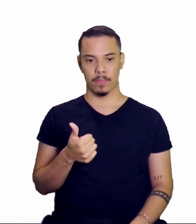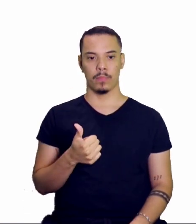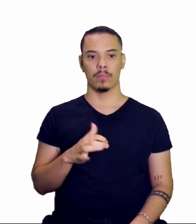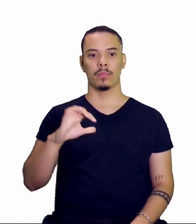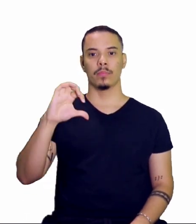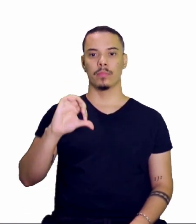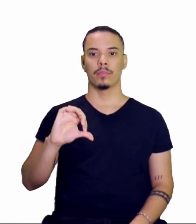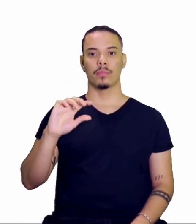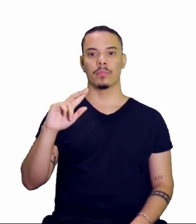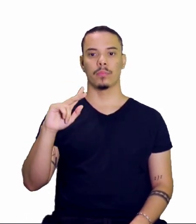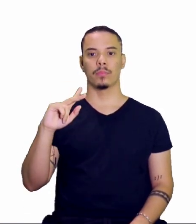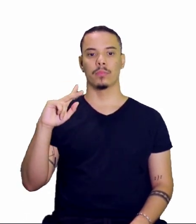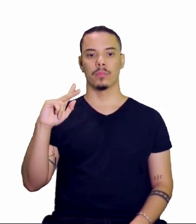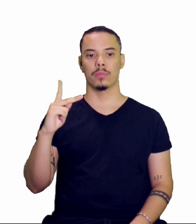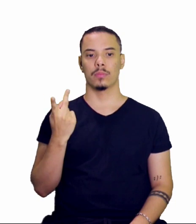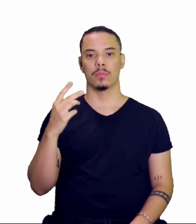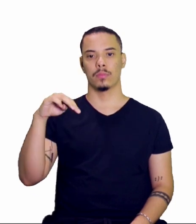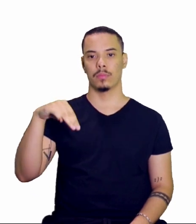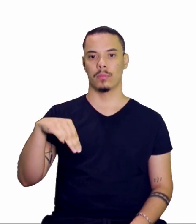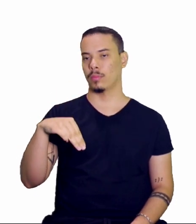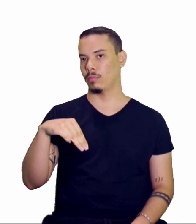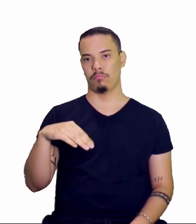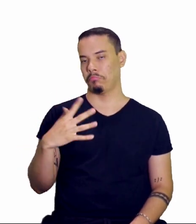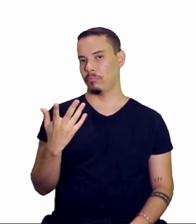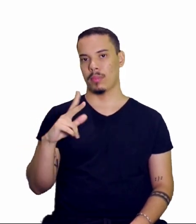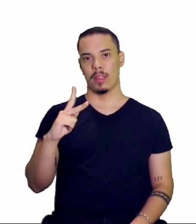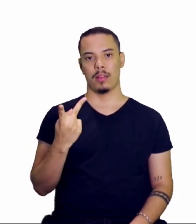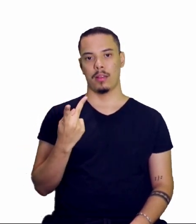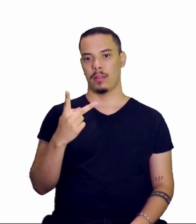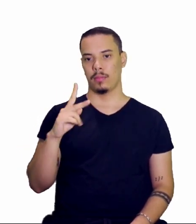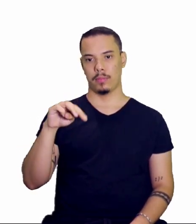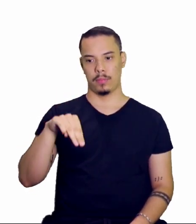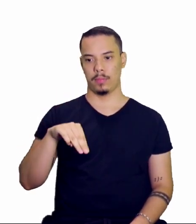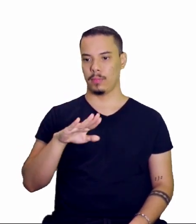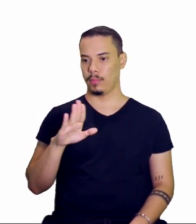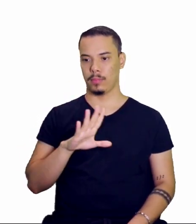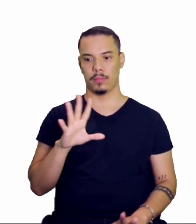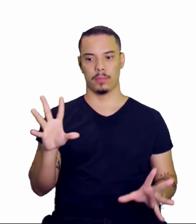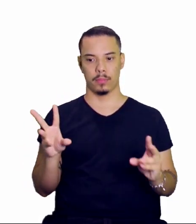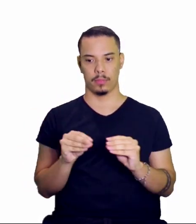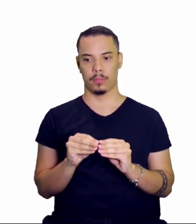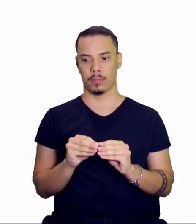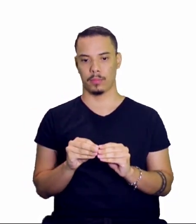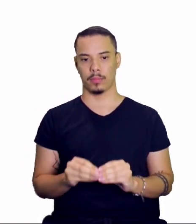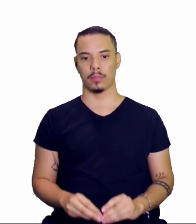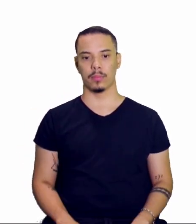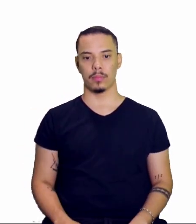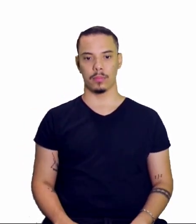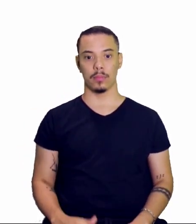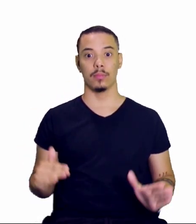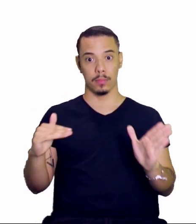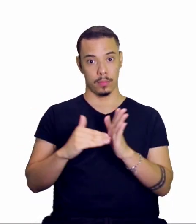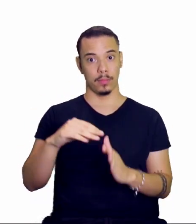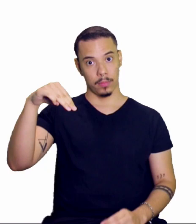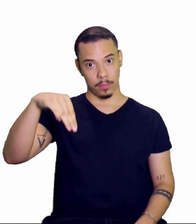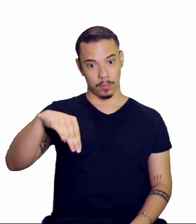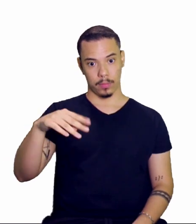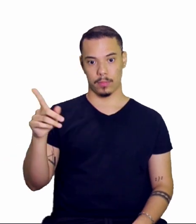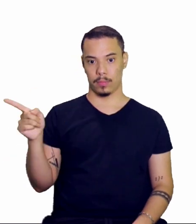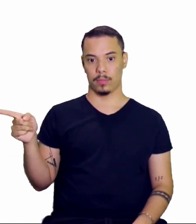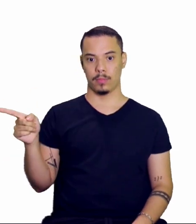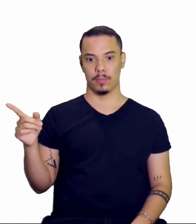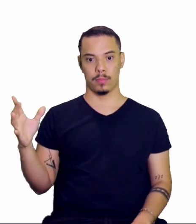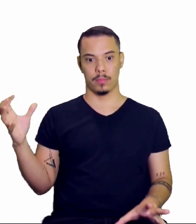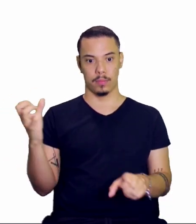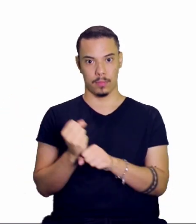9 hectômetros, né? Hectômetro, a gente fala hectômetro. Então, Até o metro. Ó. É porque quando você